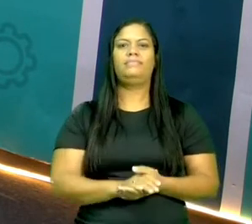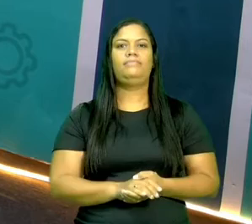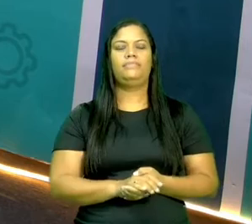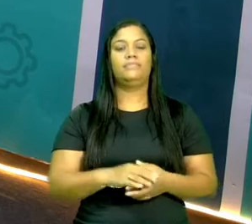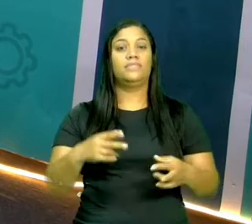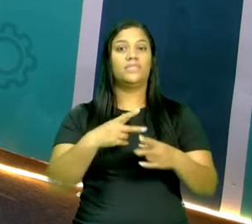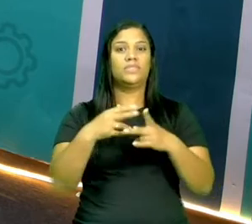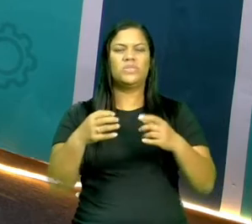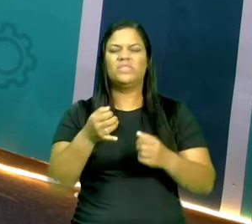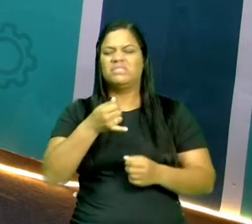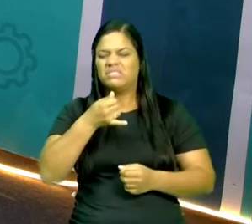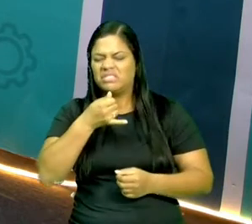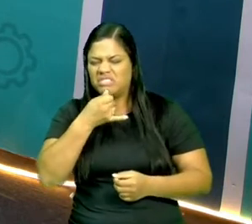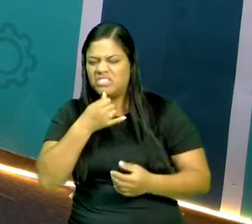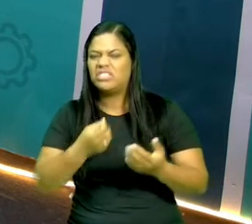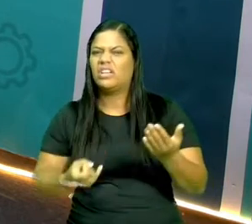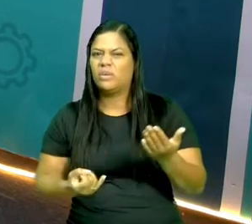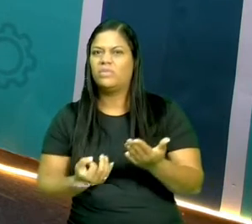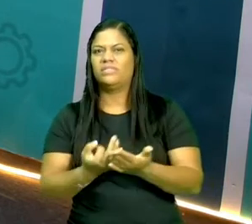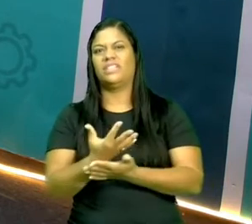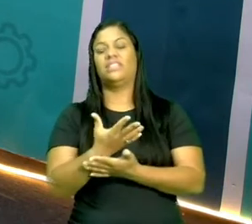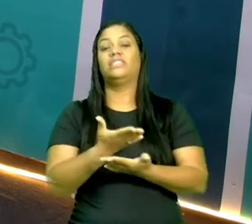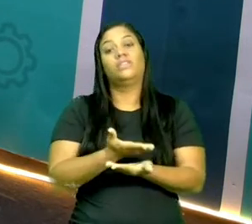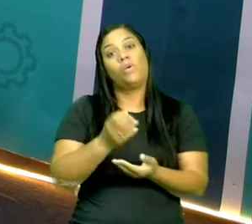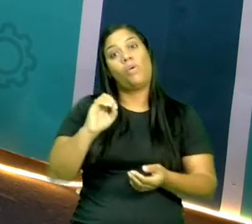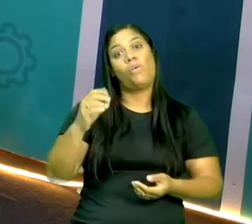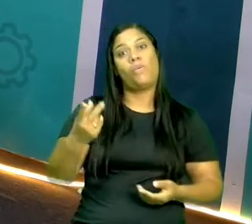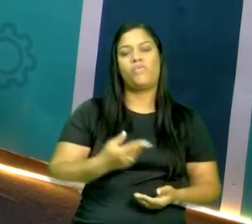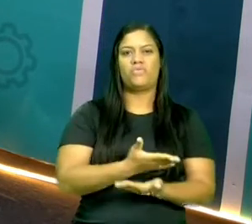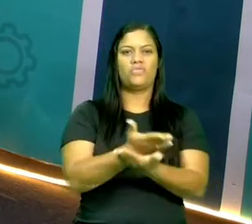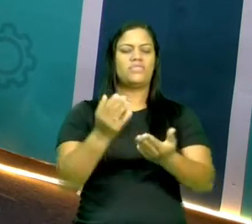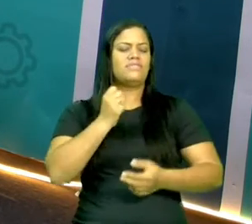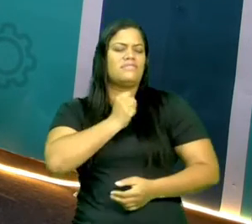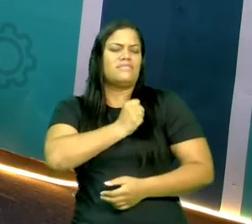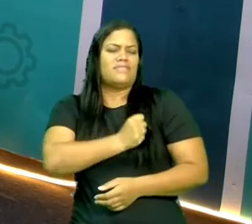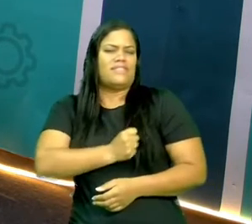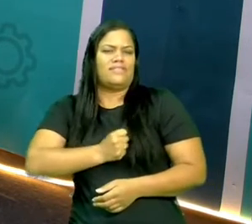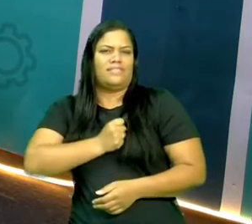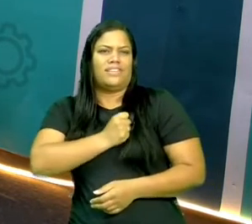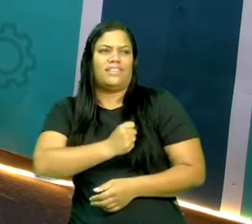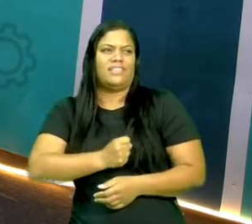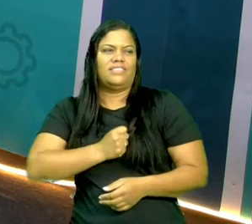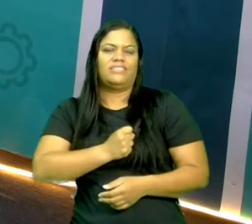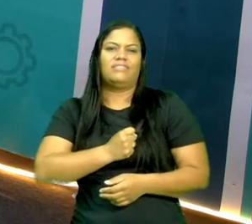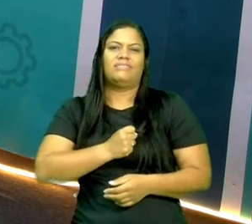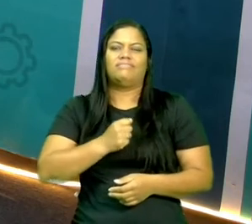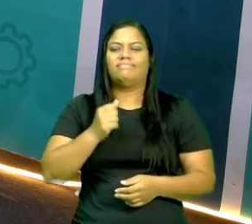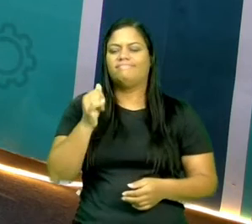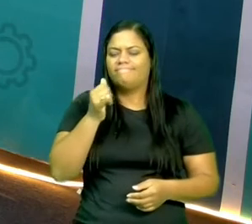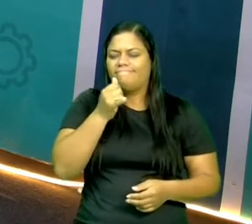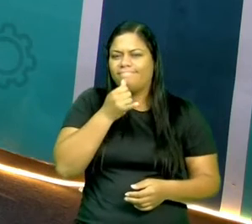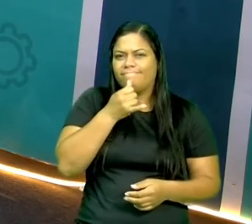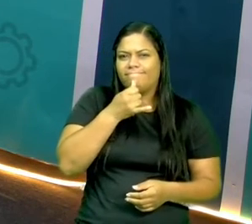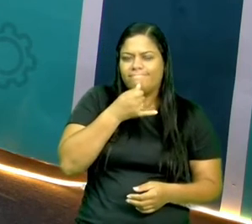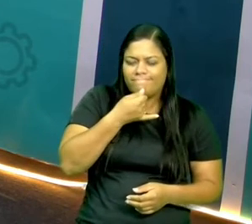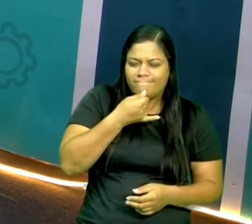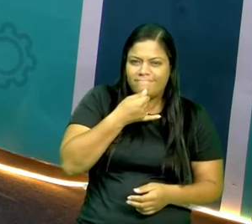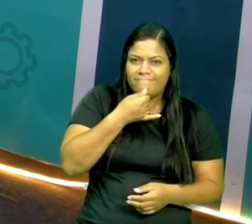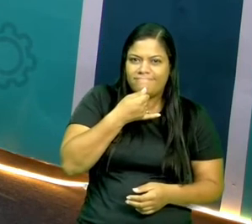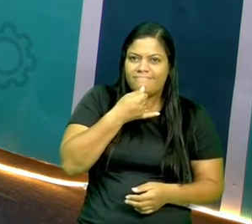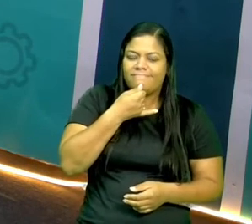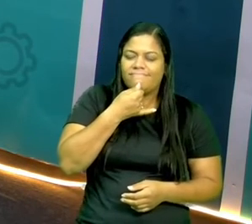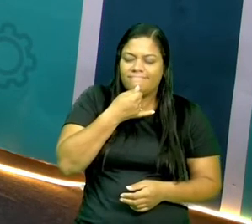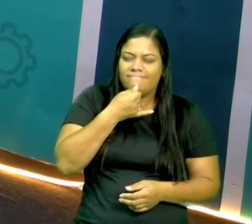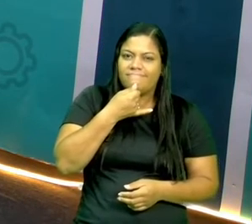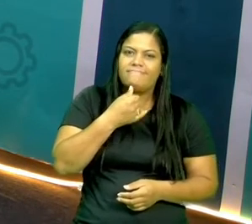algo muito triste acontece, ou quando vocês sentem saudade, vocês ficam, ó, tristinhos,